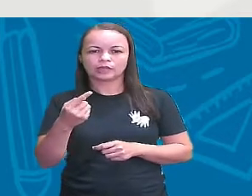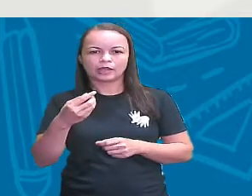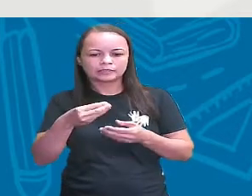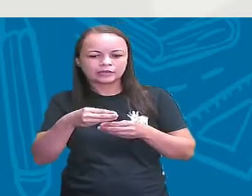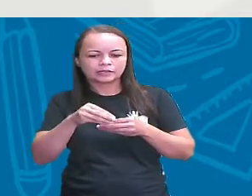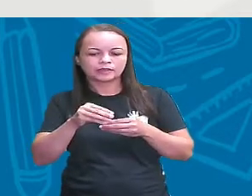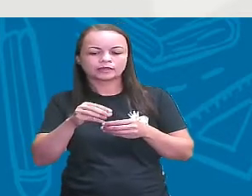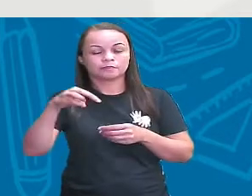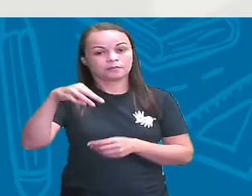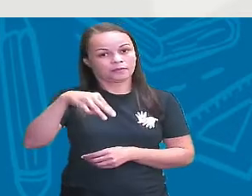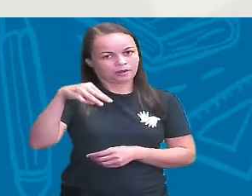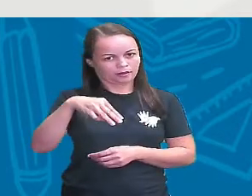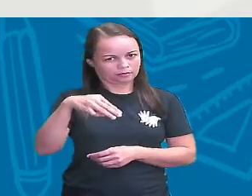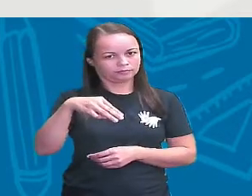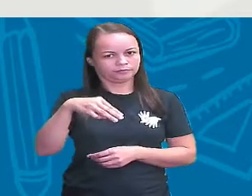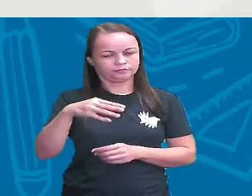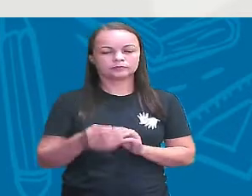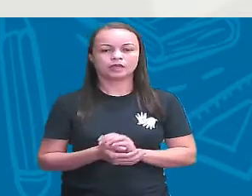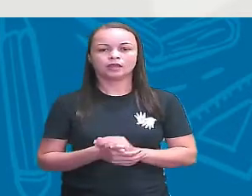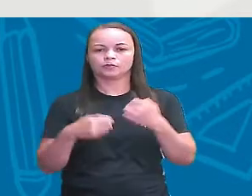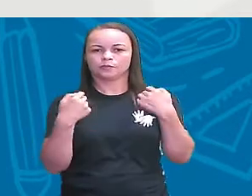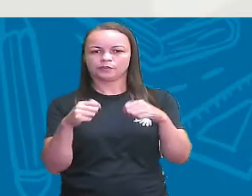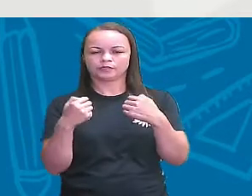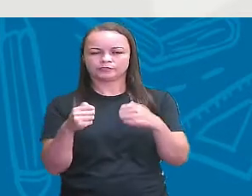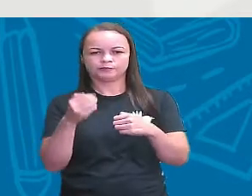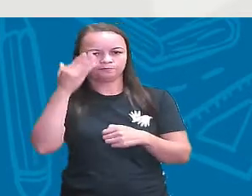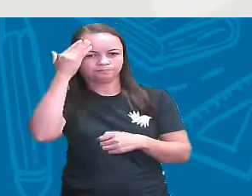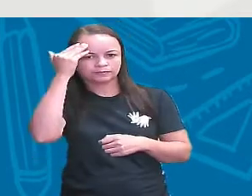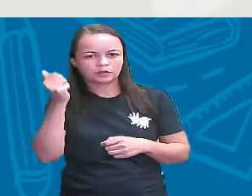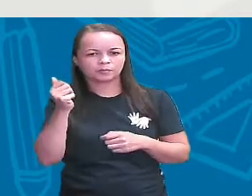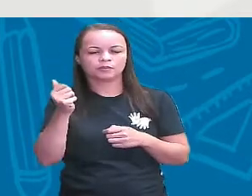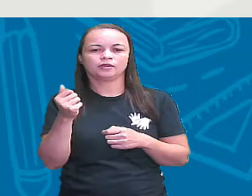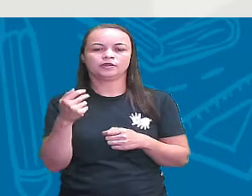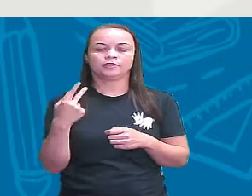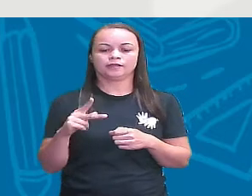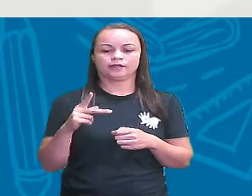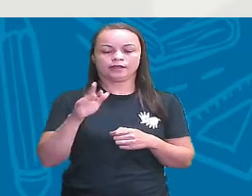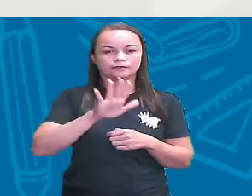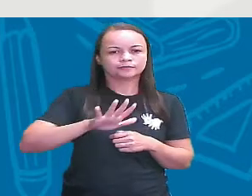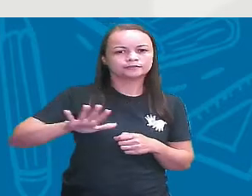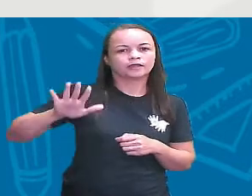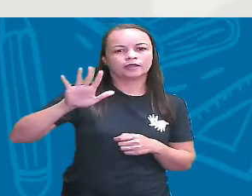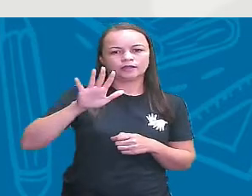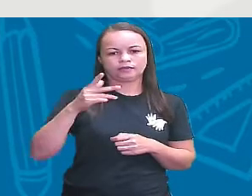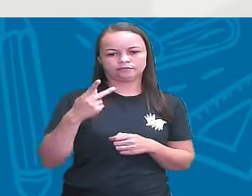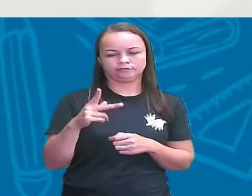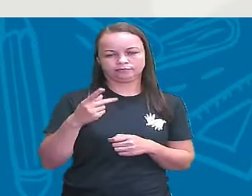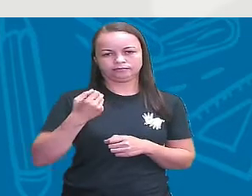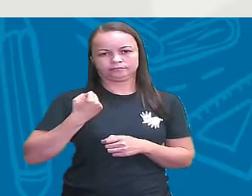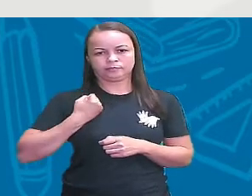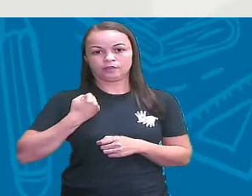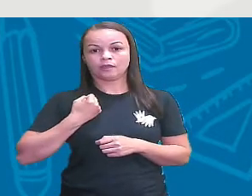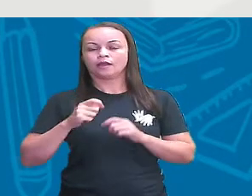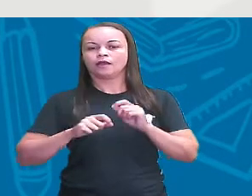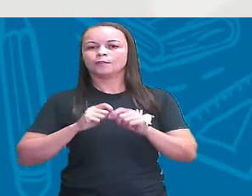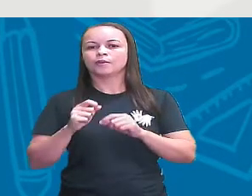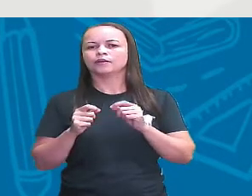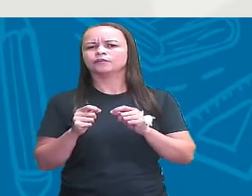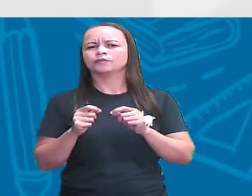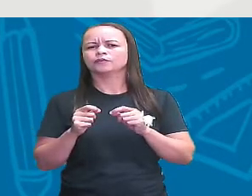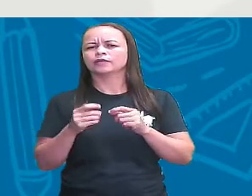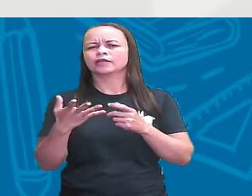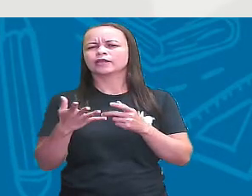em metro. Então, eu preciso saber que a parte inteira desse número. E o que é